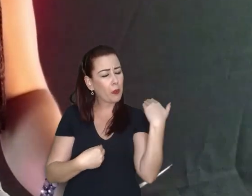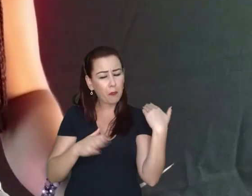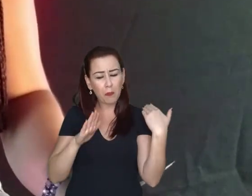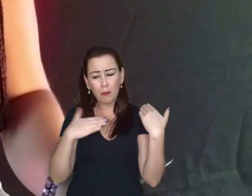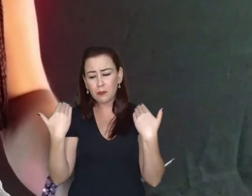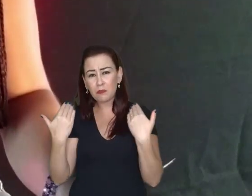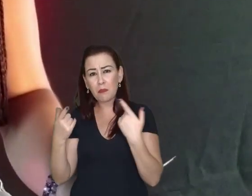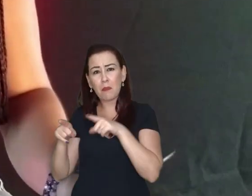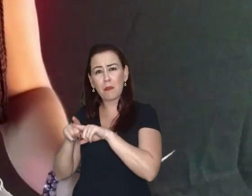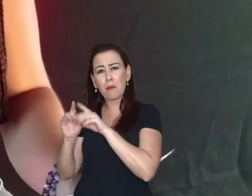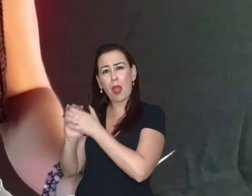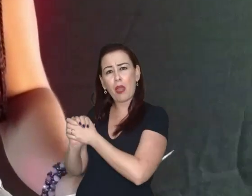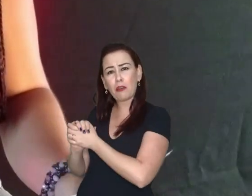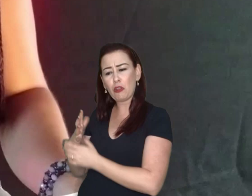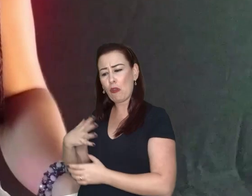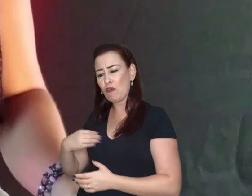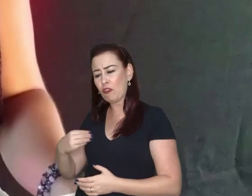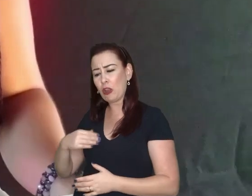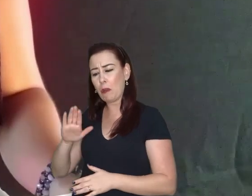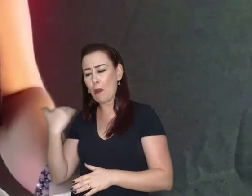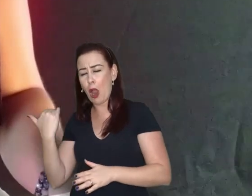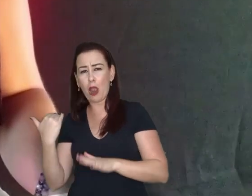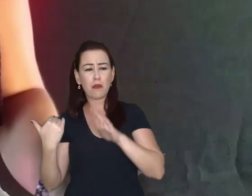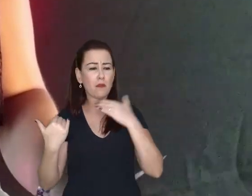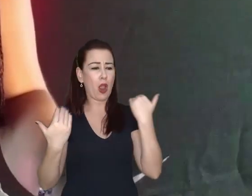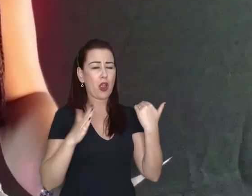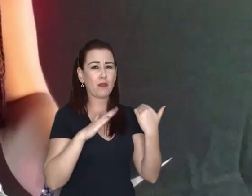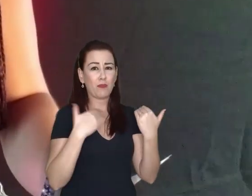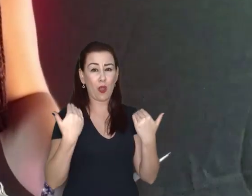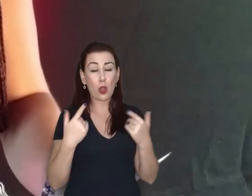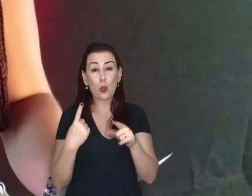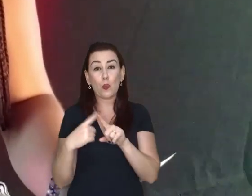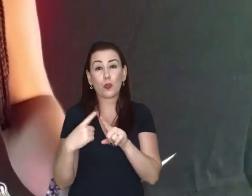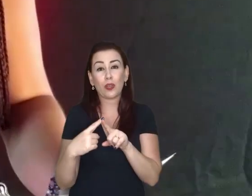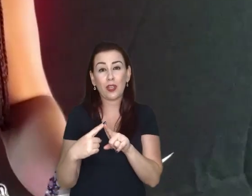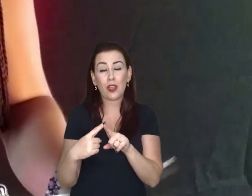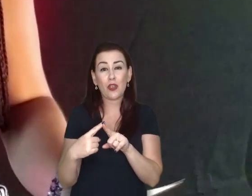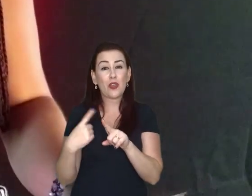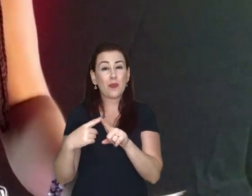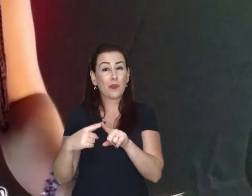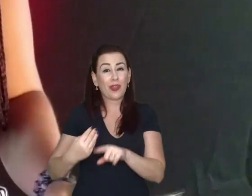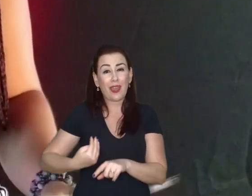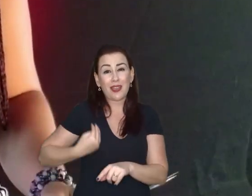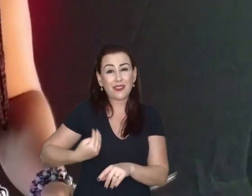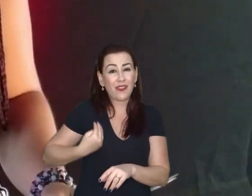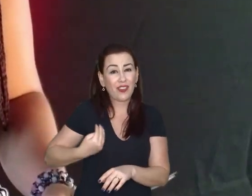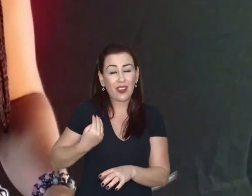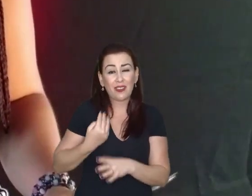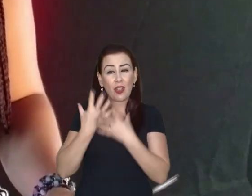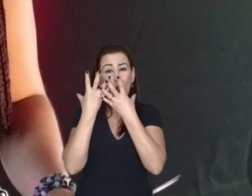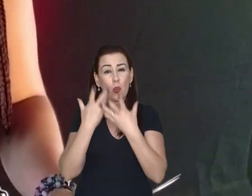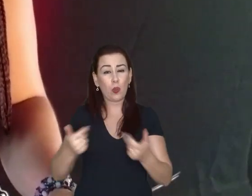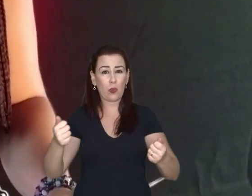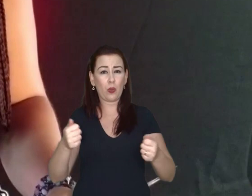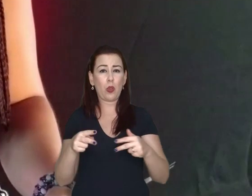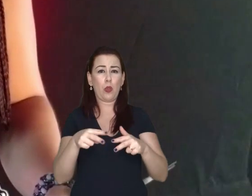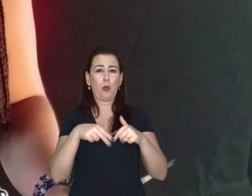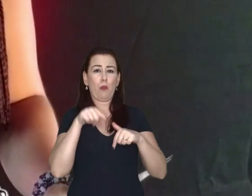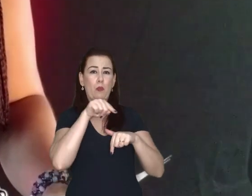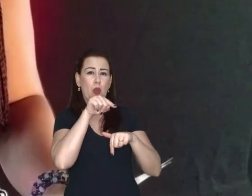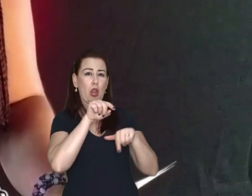filhos e companheiros, cujas vidas foram ceifadas pelo